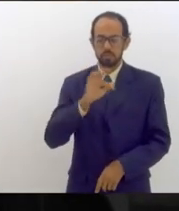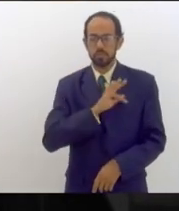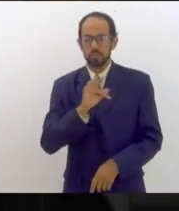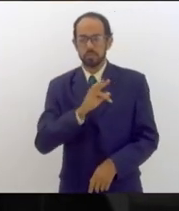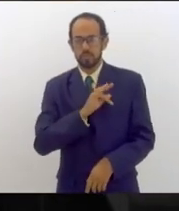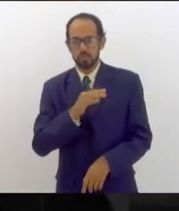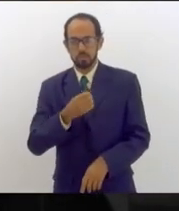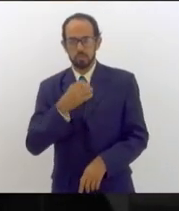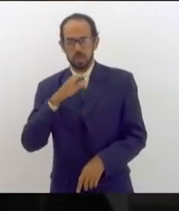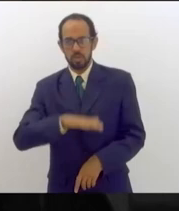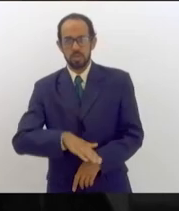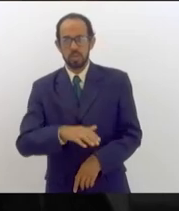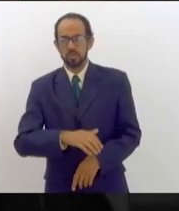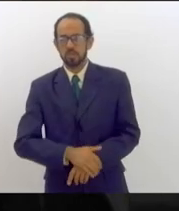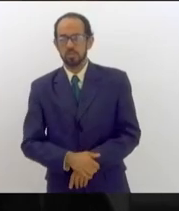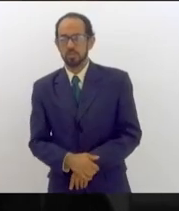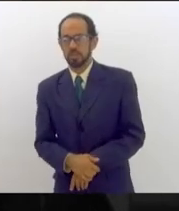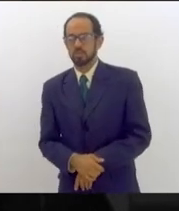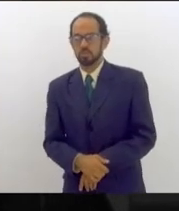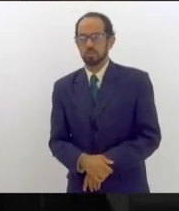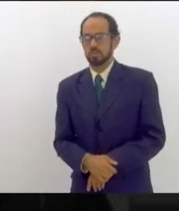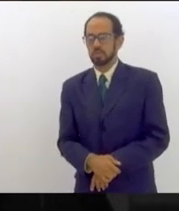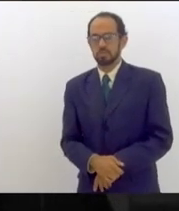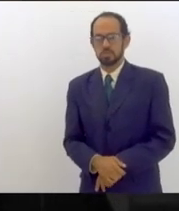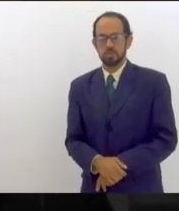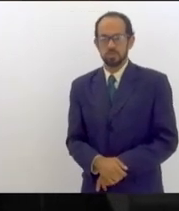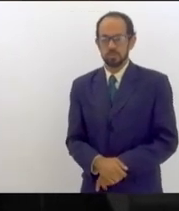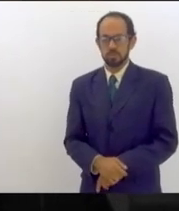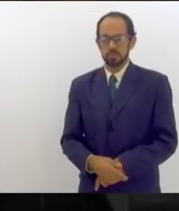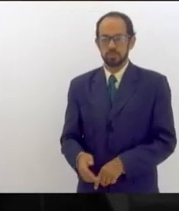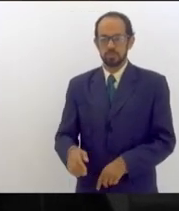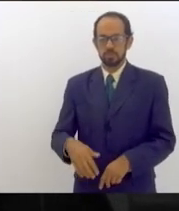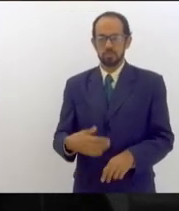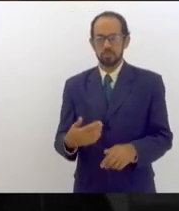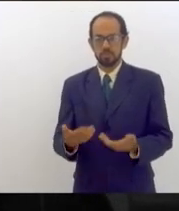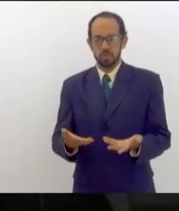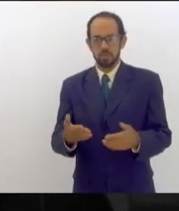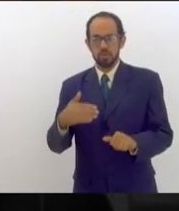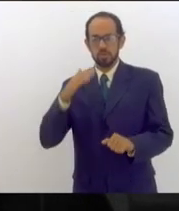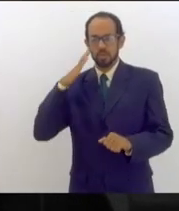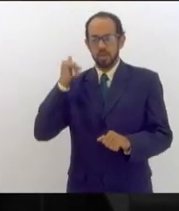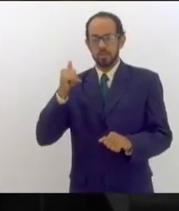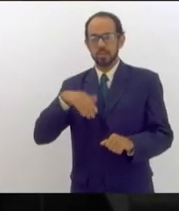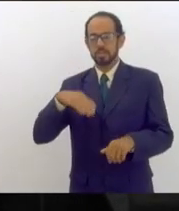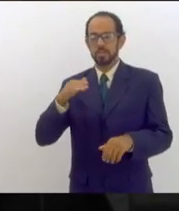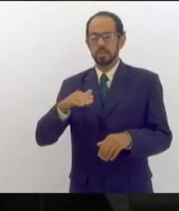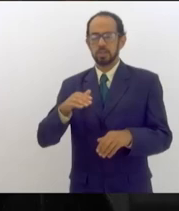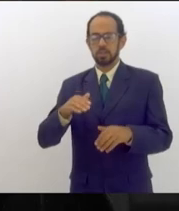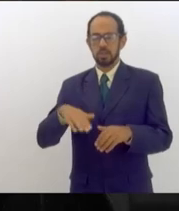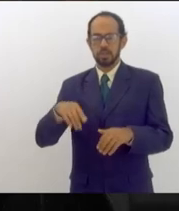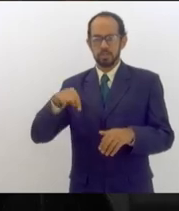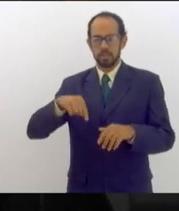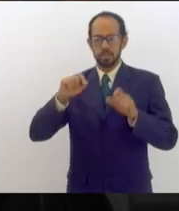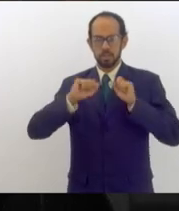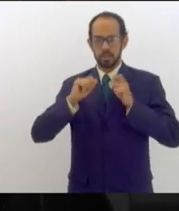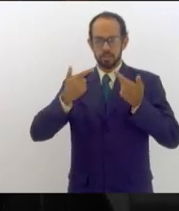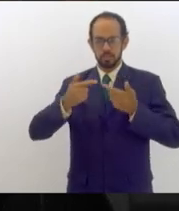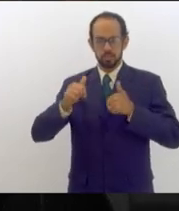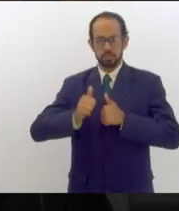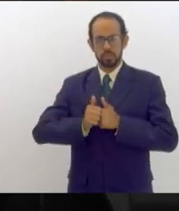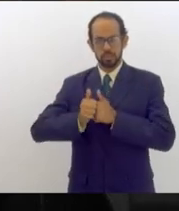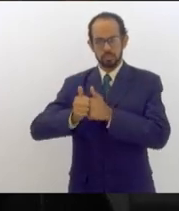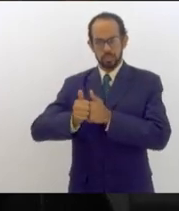a todos aqueles que assistem na TV alerj como é sabido por quem acompanha essa casa por quem acompanha o nosso mandato a gente tem acompanhado muito de perto